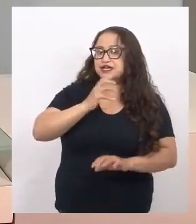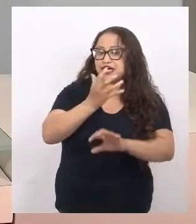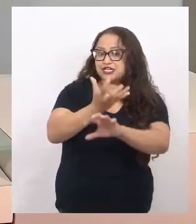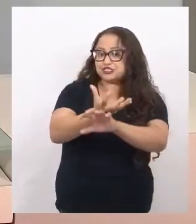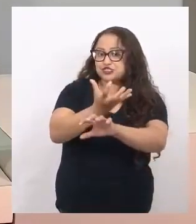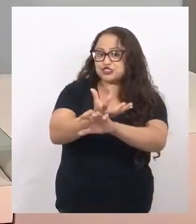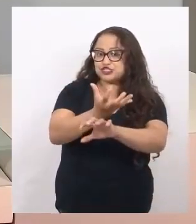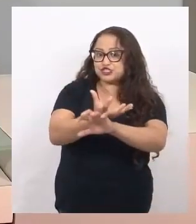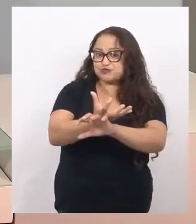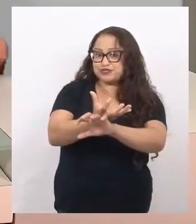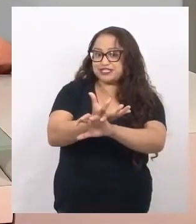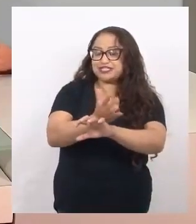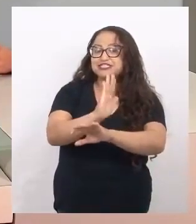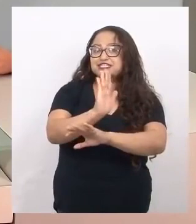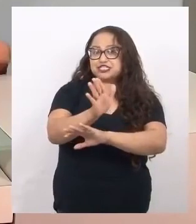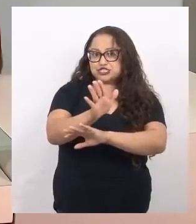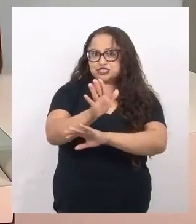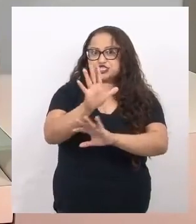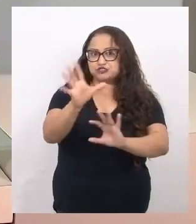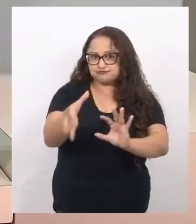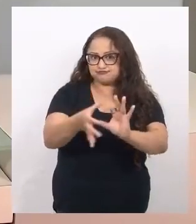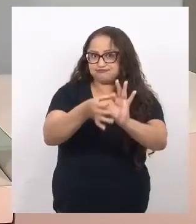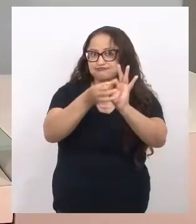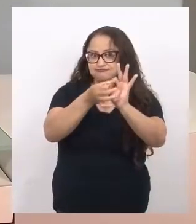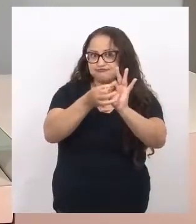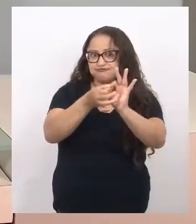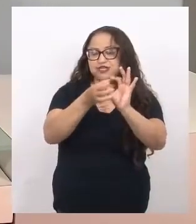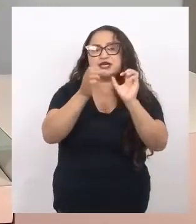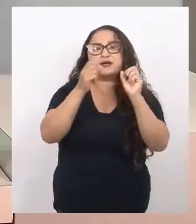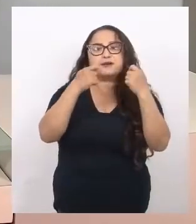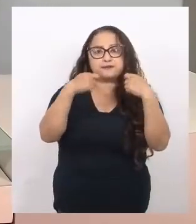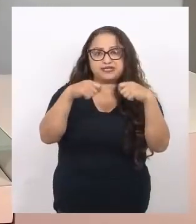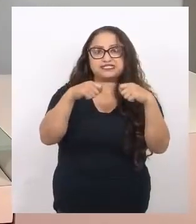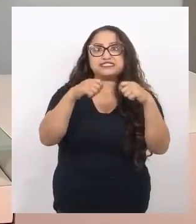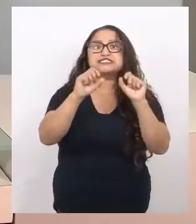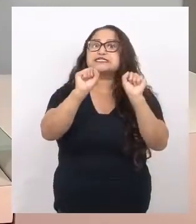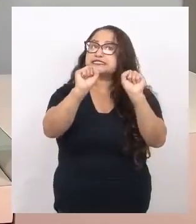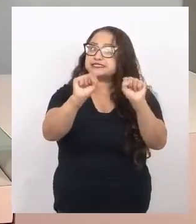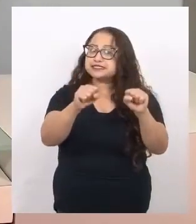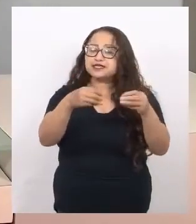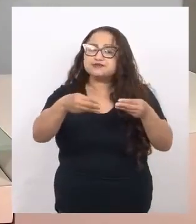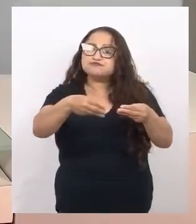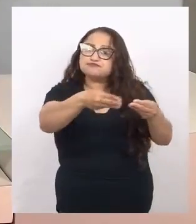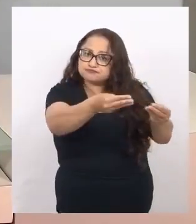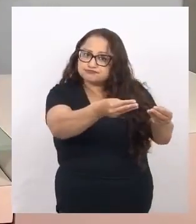enfim, as aulas desses componentes curriculares deverão ser atribuídas, sim.